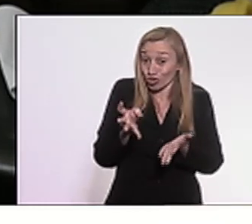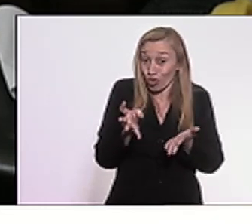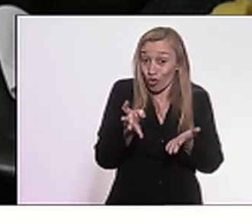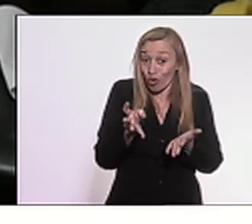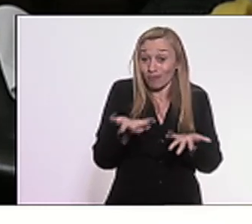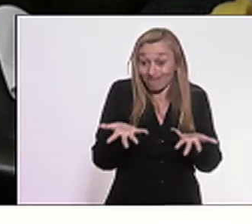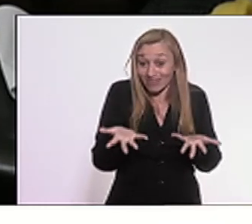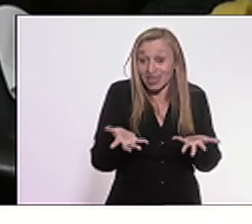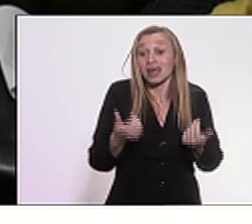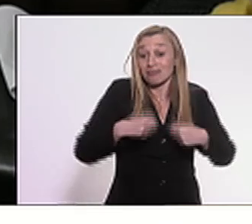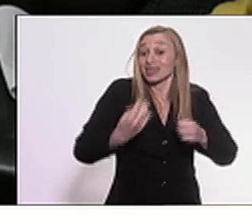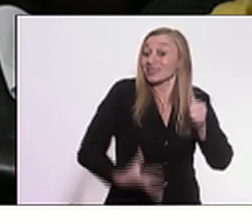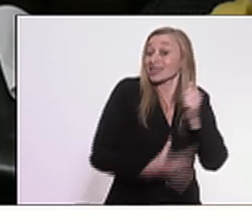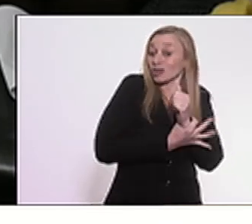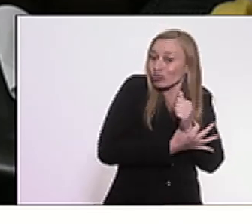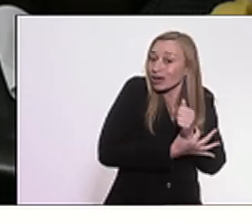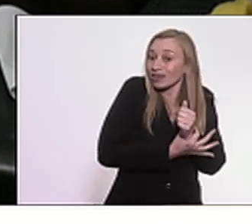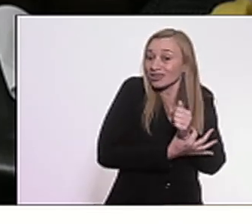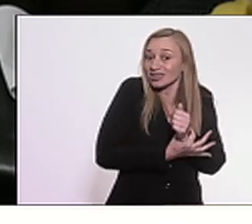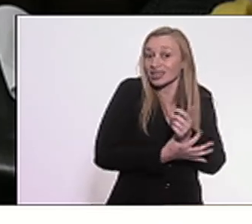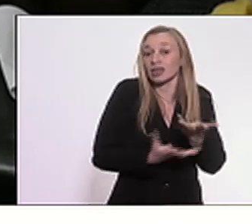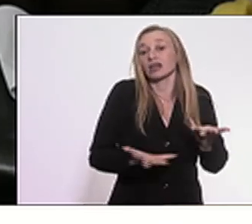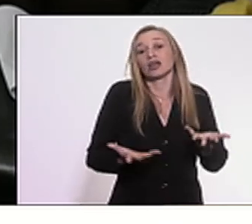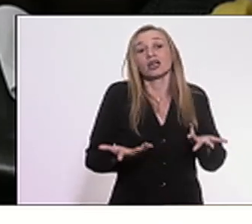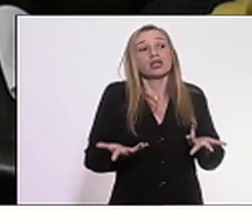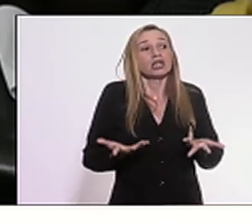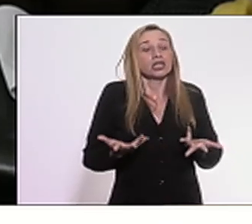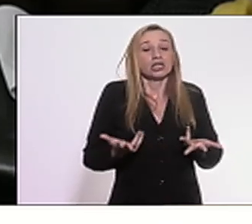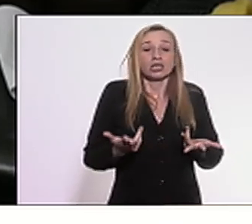sendo apurado a situação, à mercê